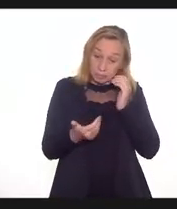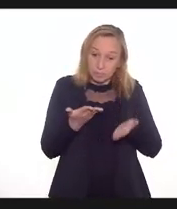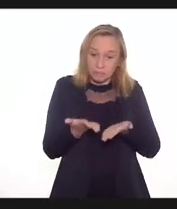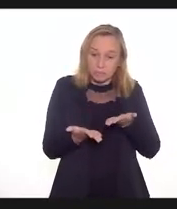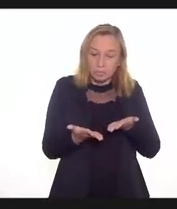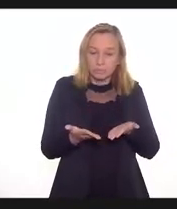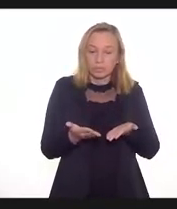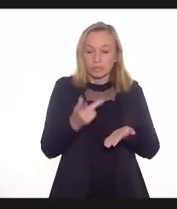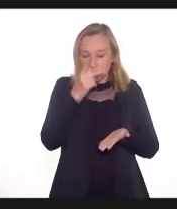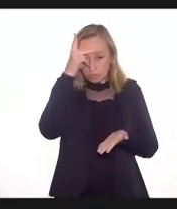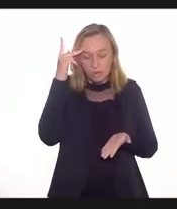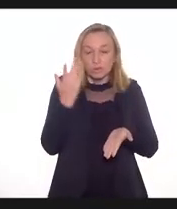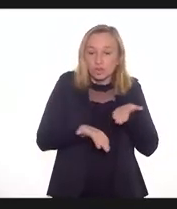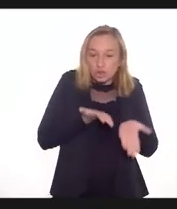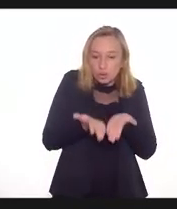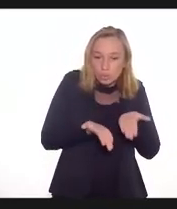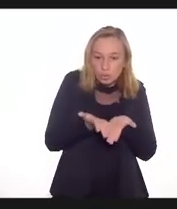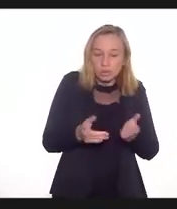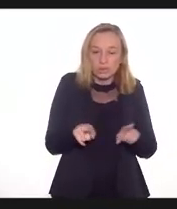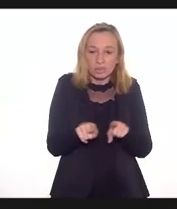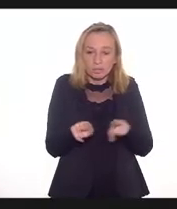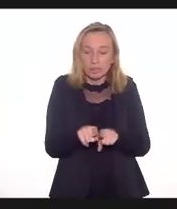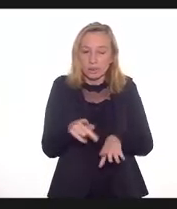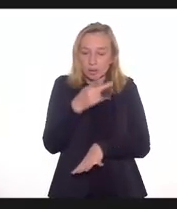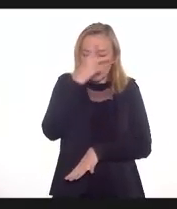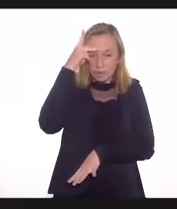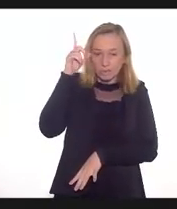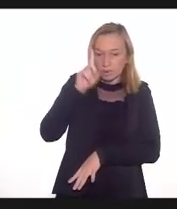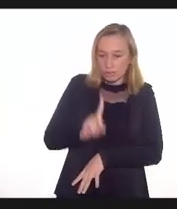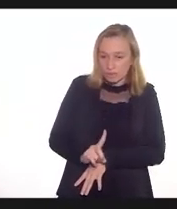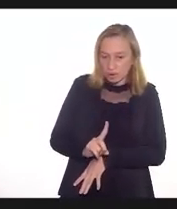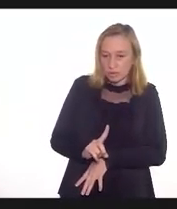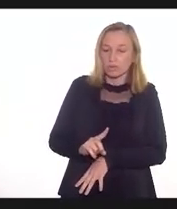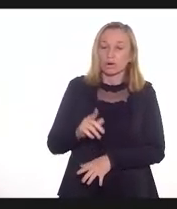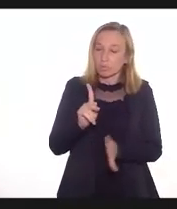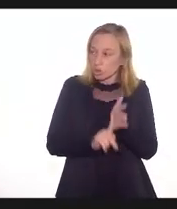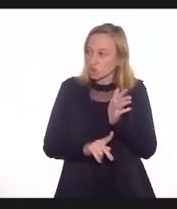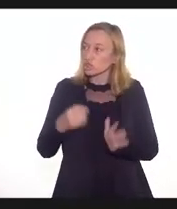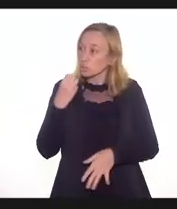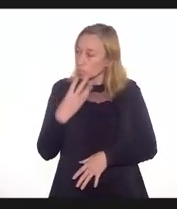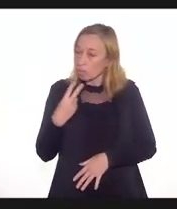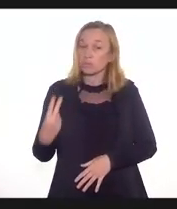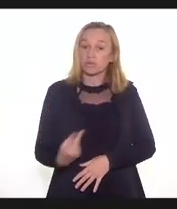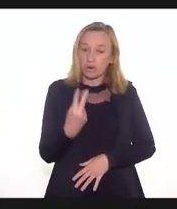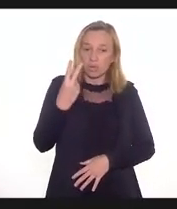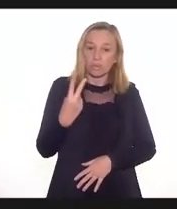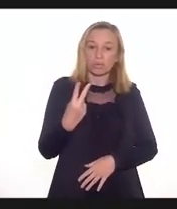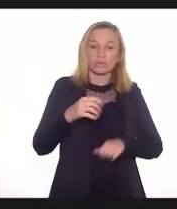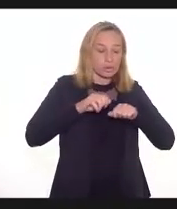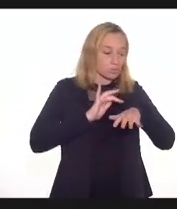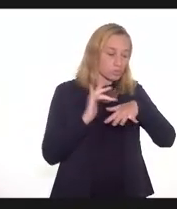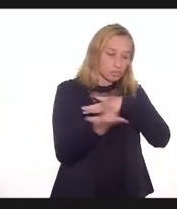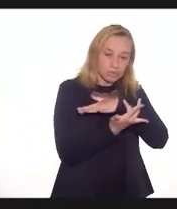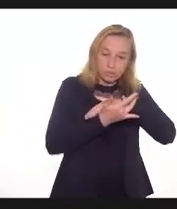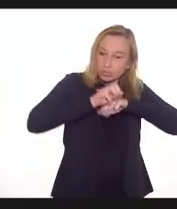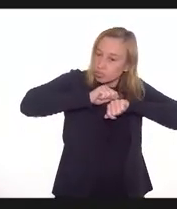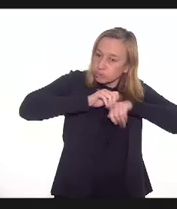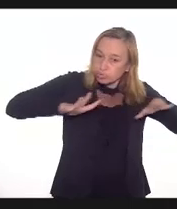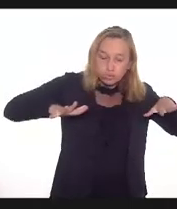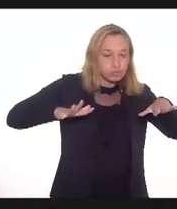cuidadores das pessoas com deficiência. Projeto importantíssimo, valiosíssimo, de uma repercussão nas redes